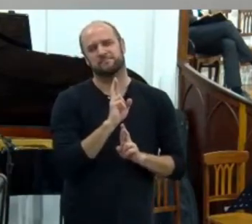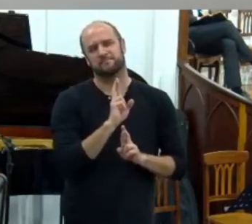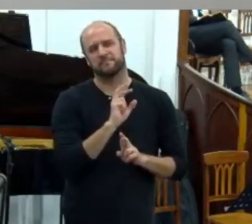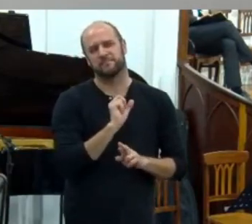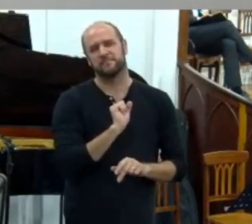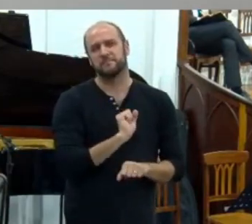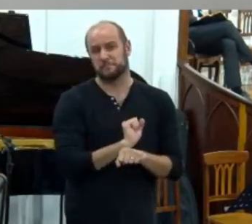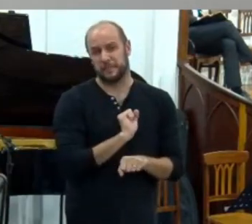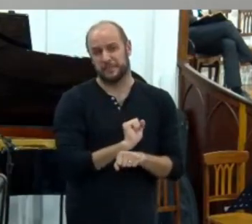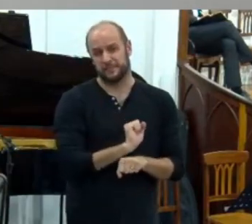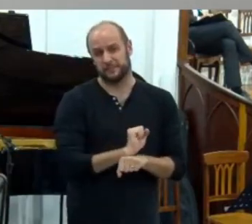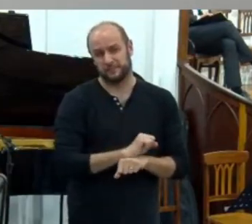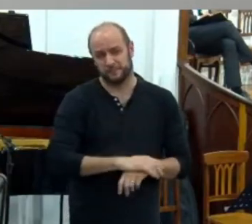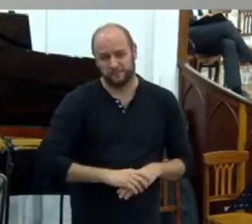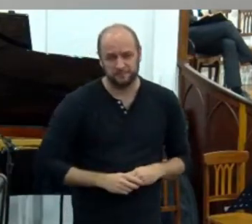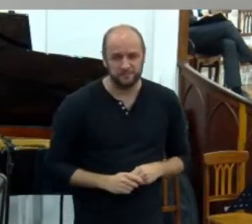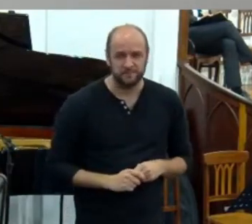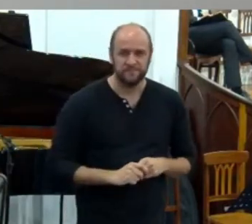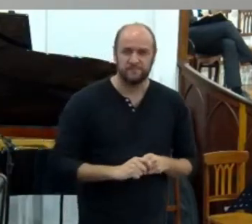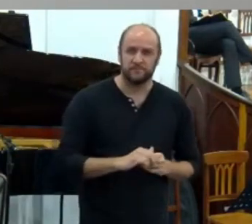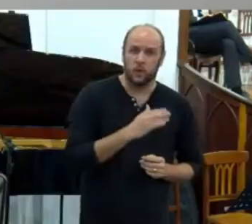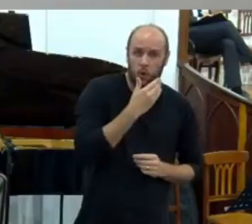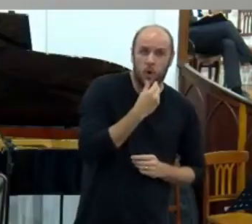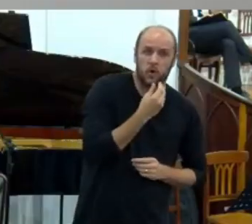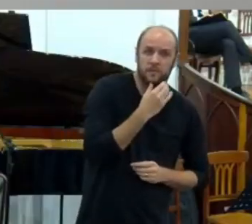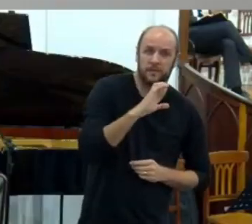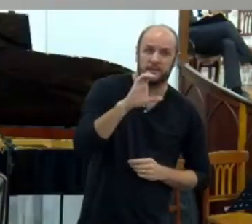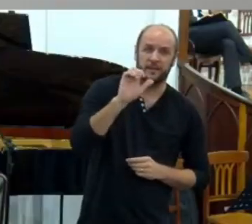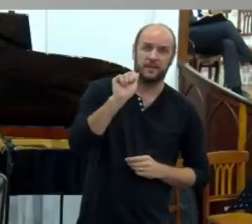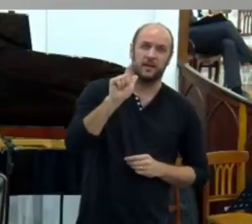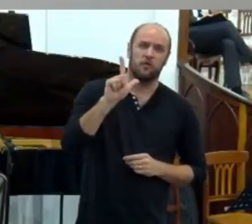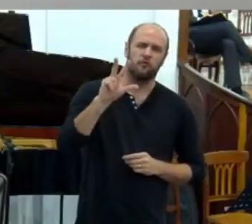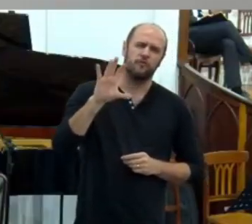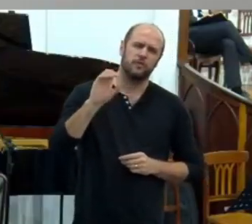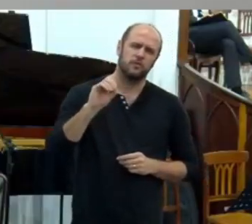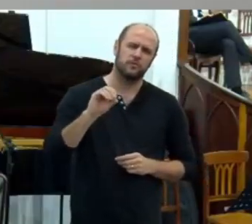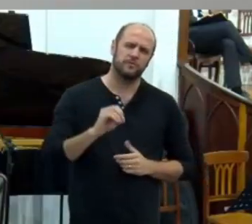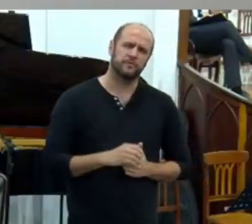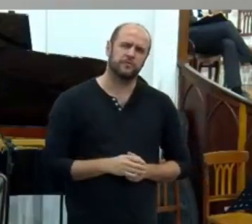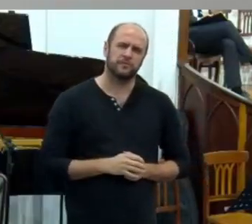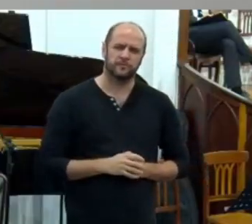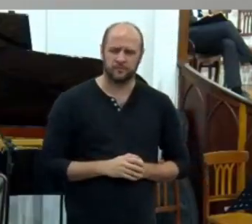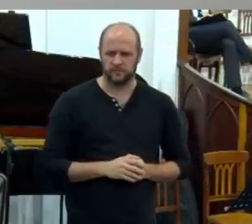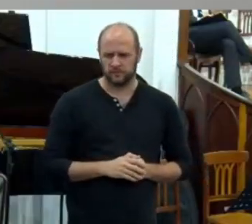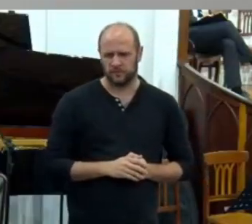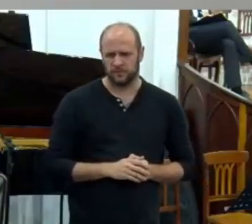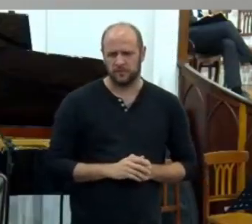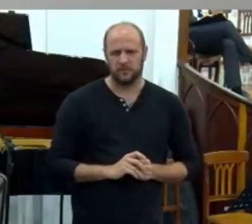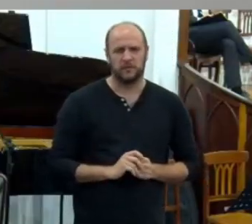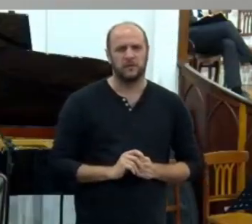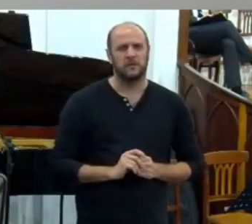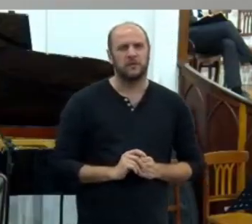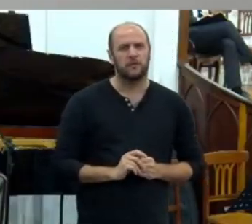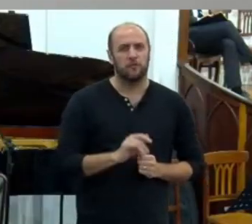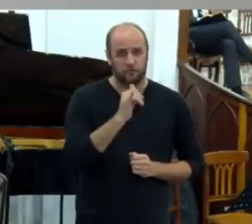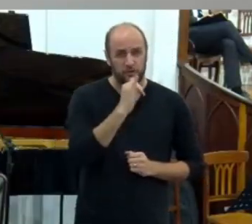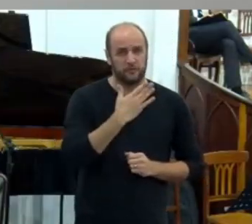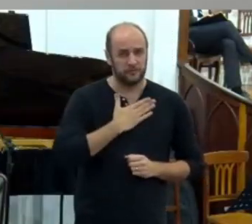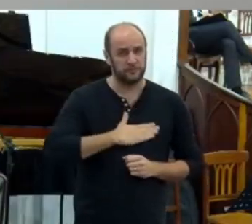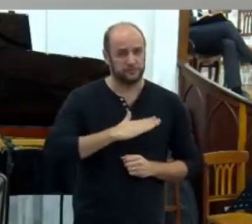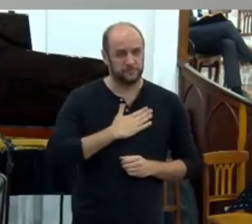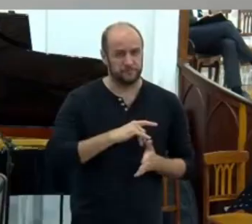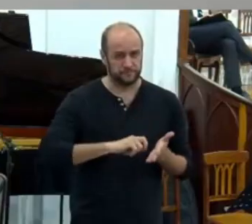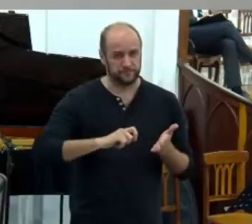É assim que João Calvino, falando a respeito do tema do descanso de Deus, menciona em